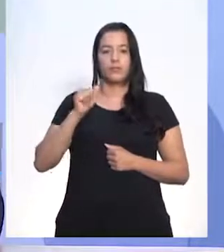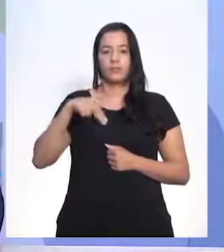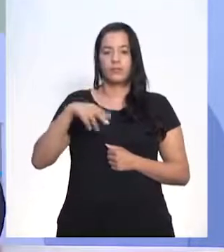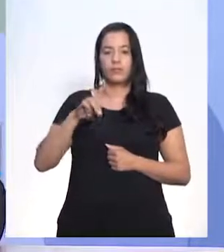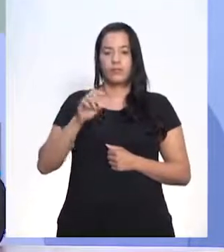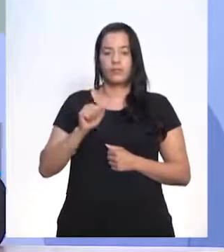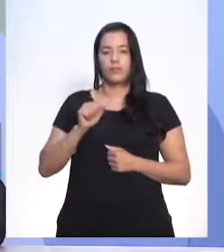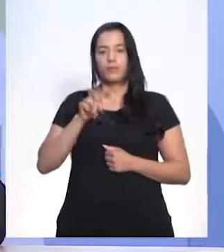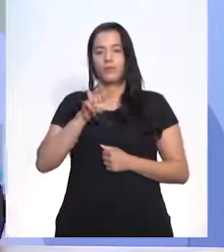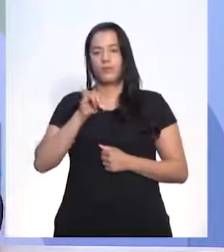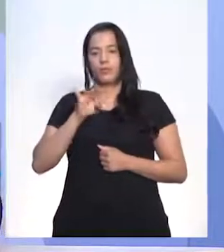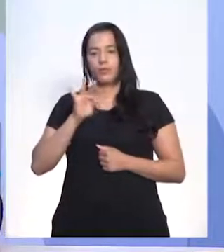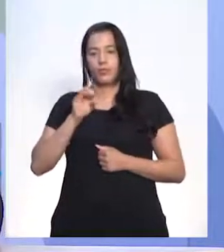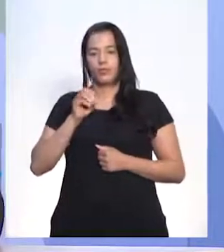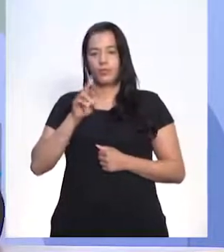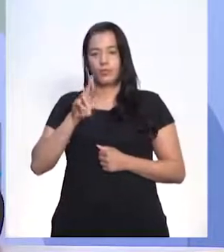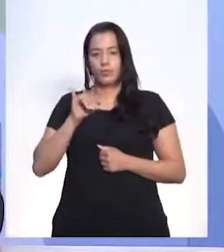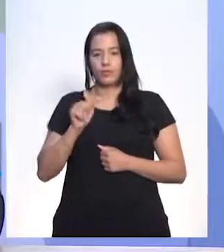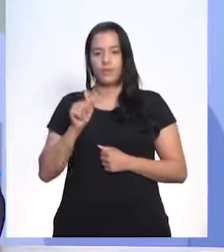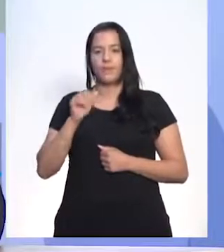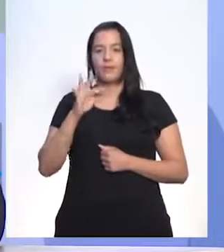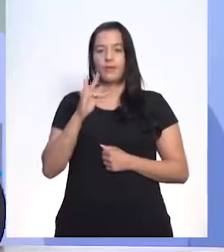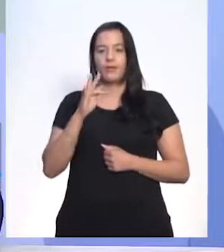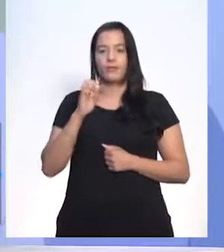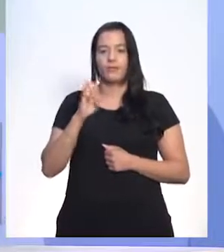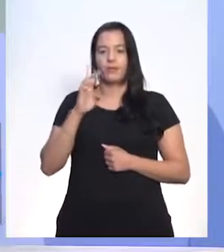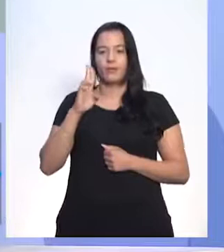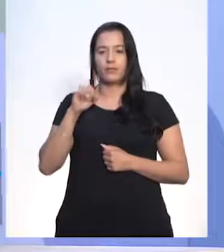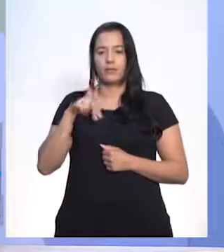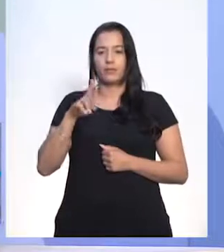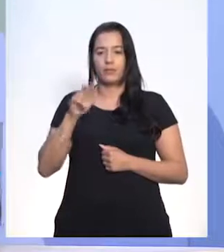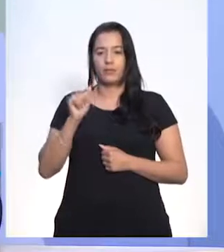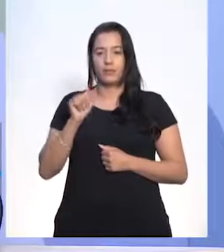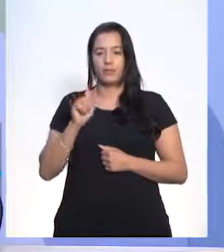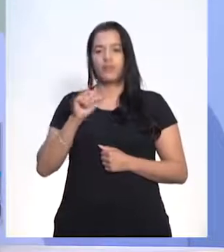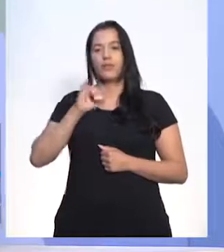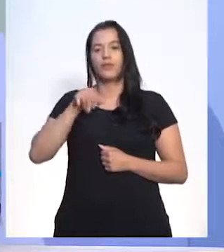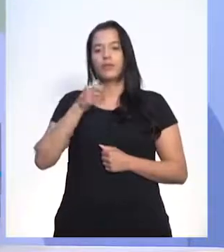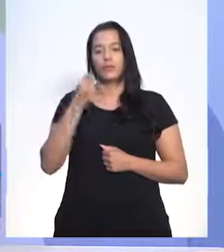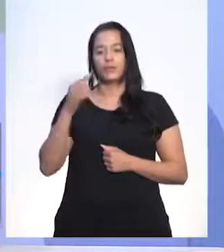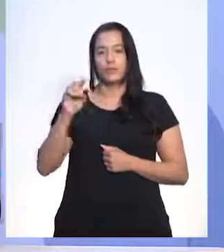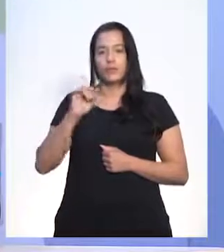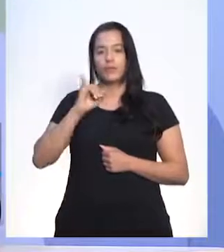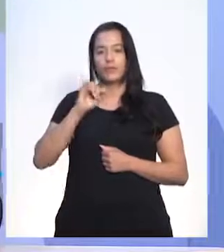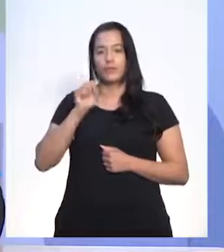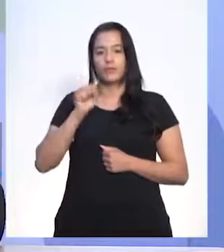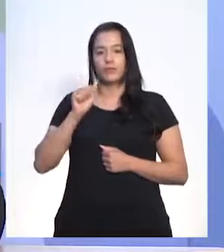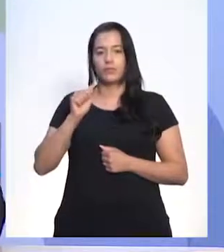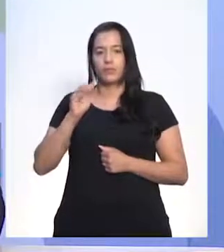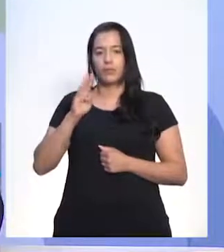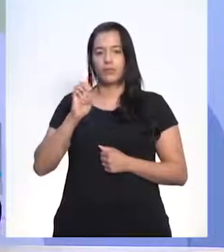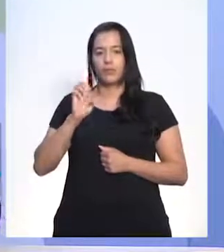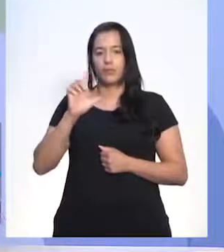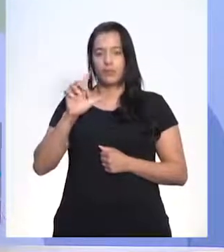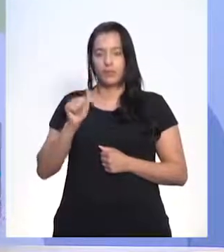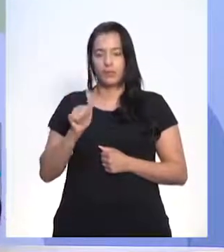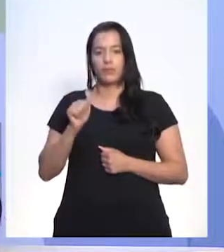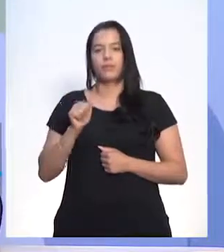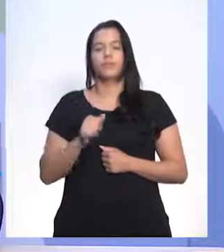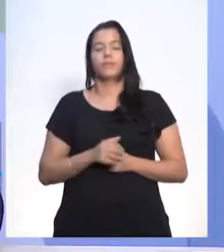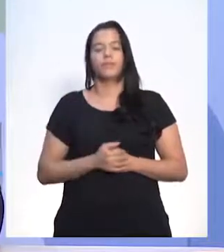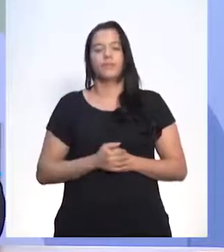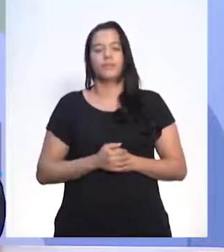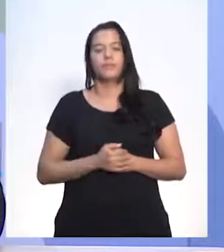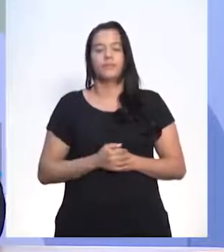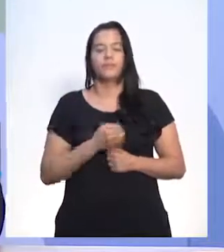Eric, Vitória, Fernanda, Giovana, João e Isabelle. Acho que anotei todos que tinham lá. Professora Thelma e professora